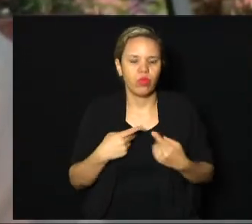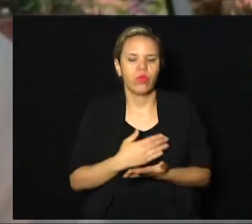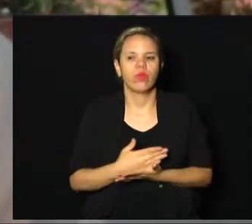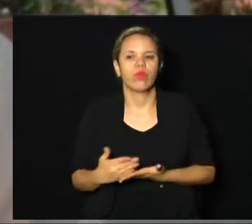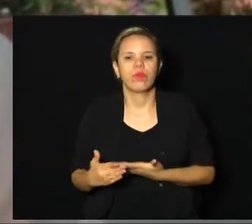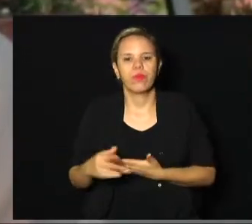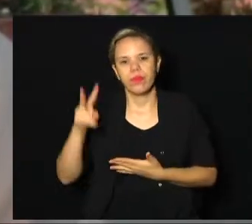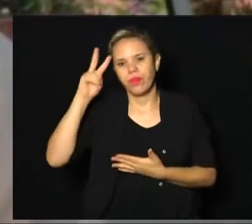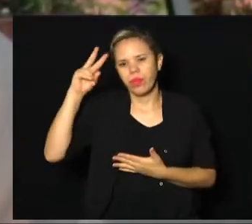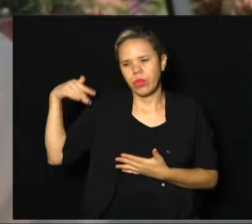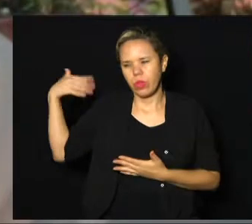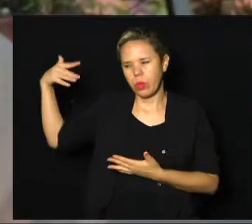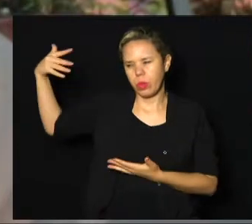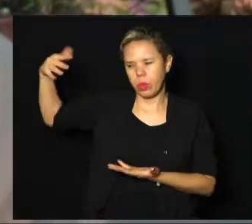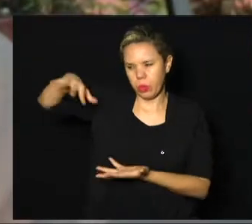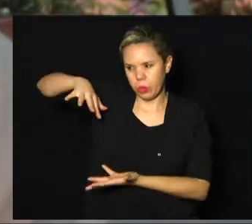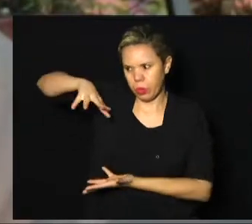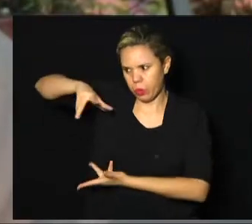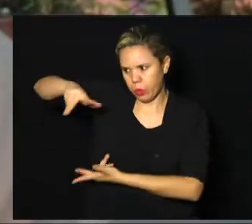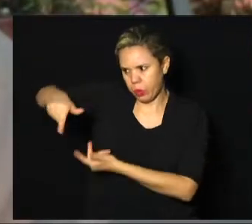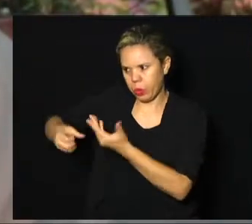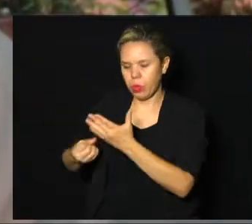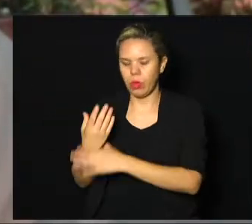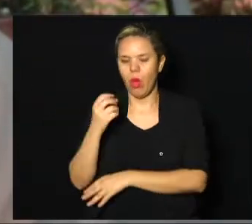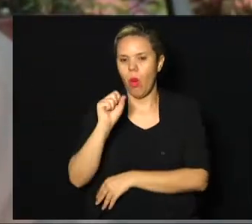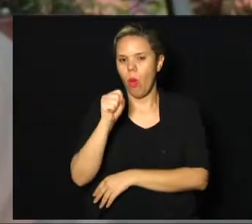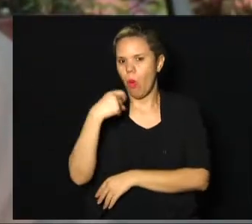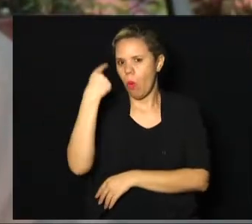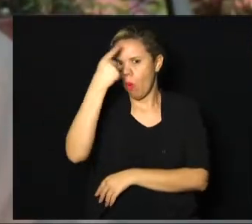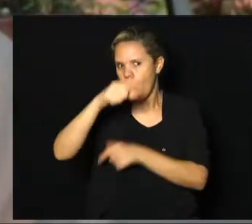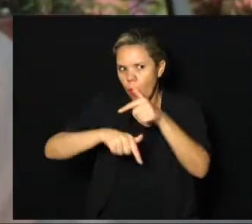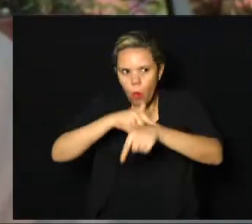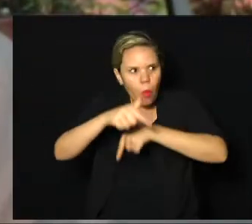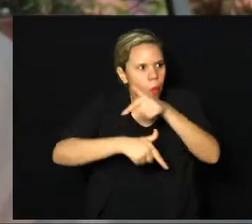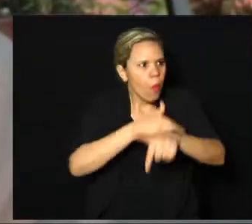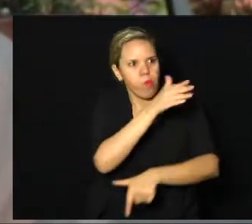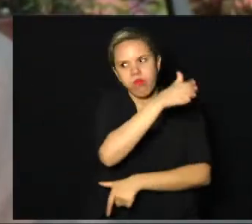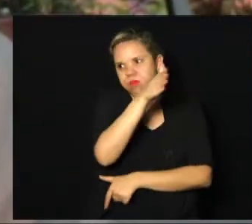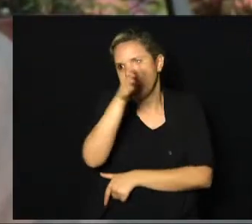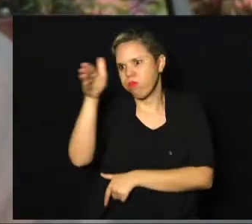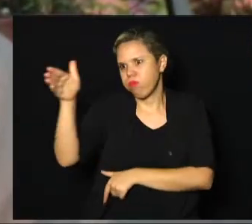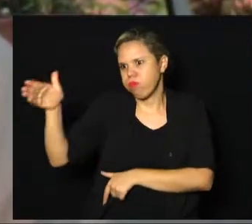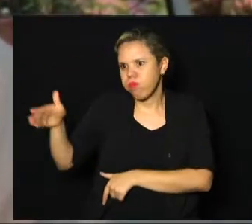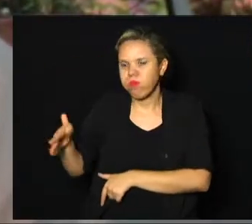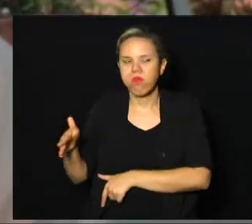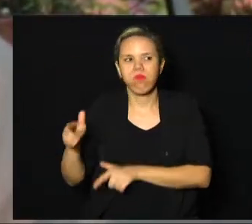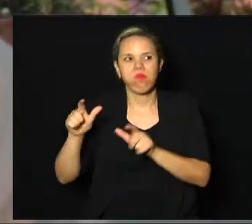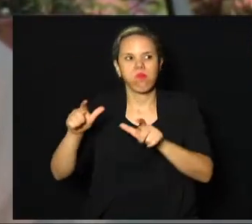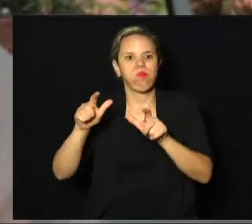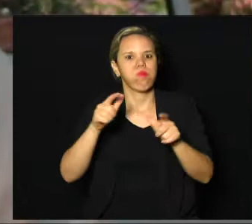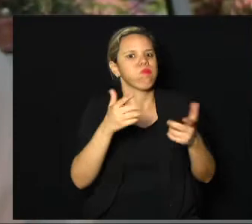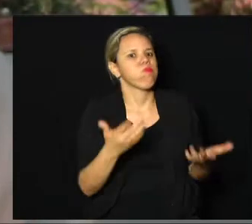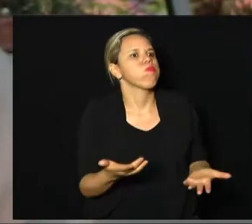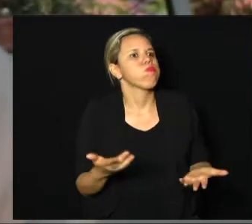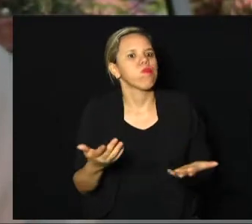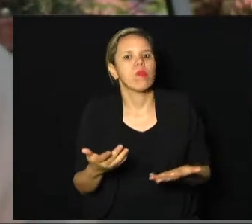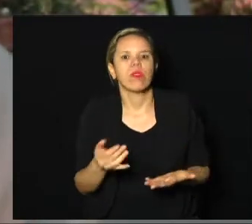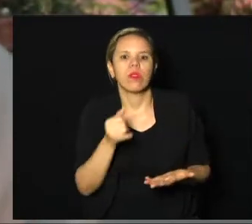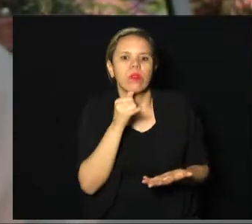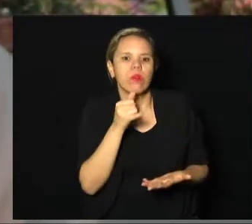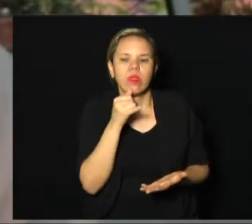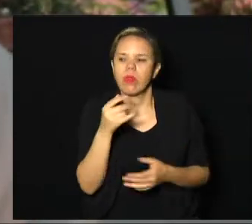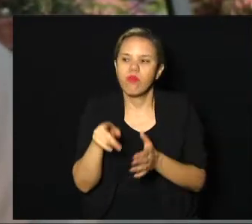começo da história dele no planeta, ele ficava 8 horas em atividade física entre os seus deslocamentos, né? Entre